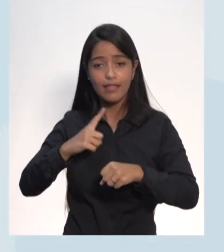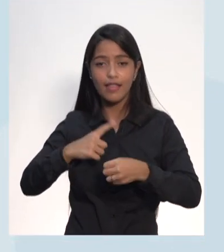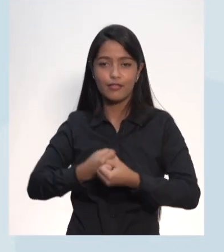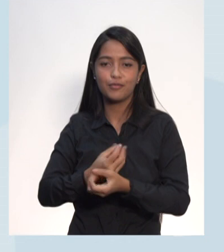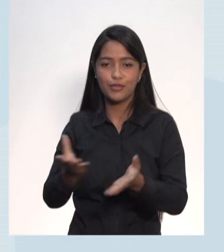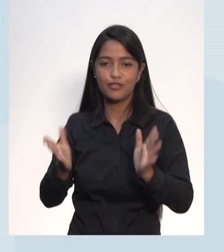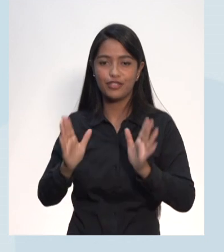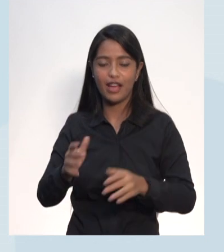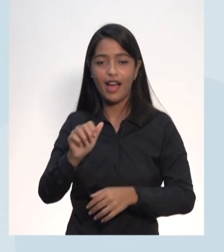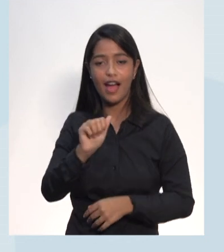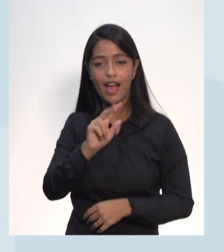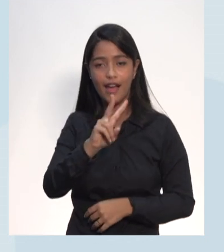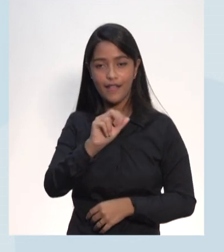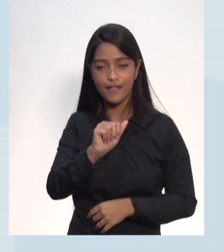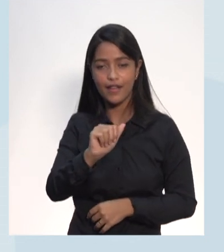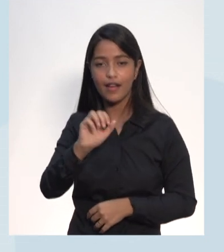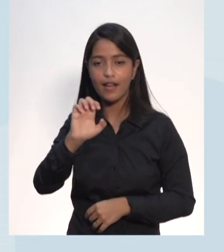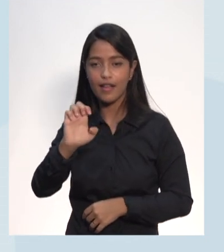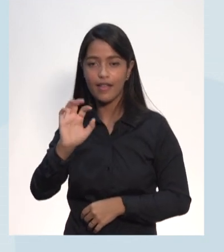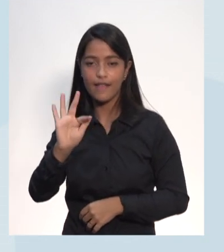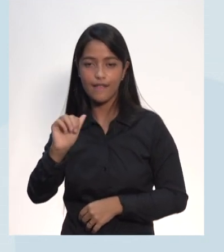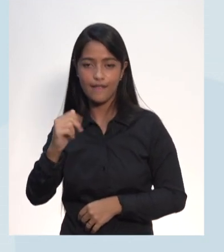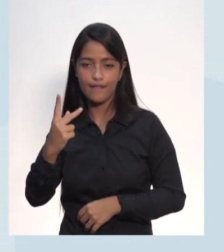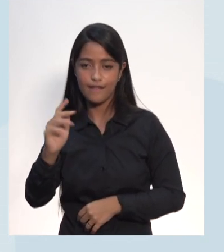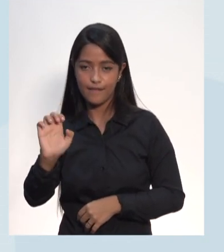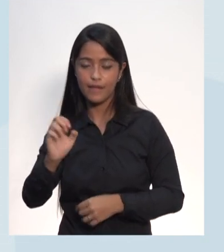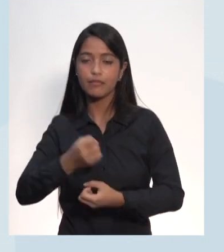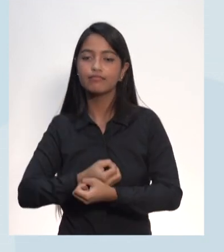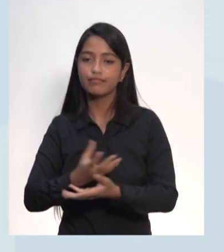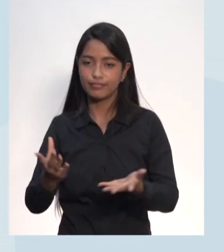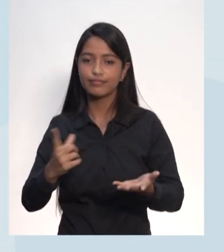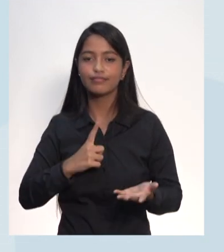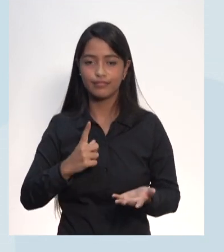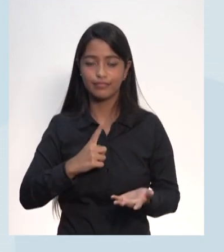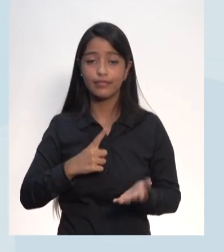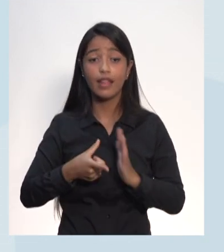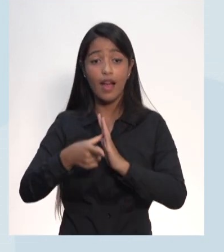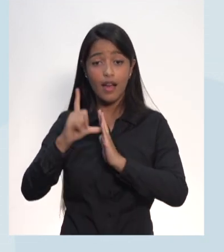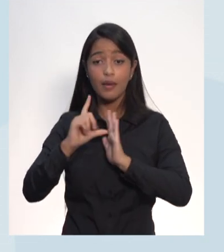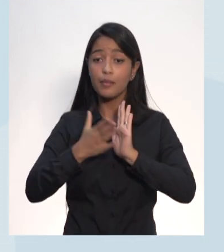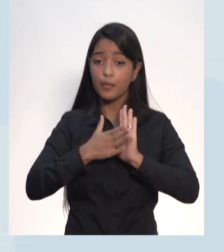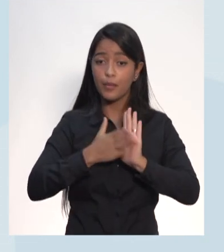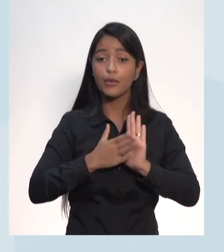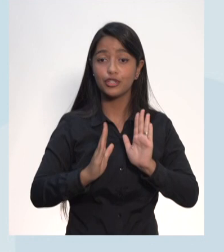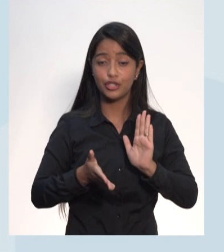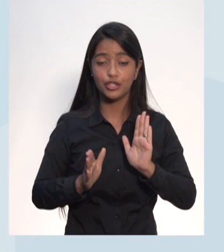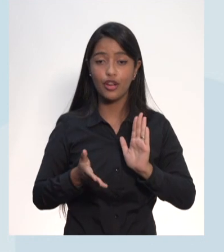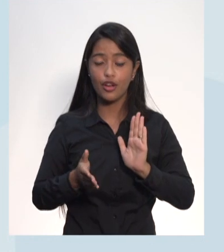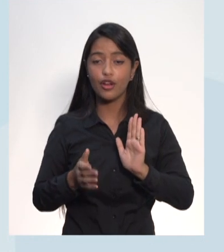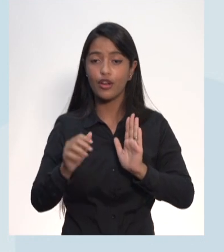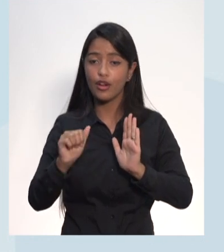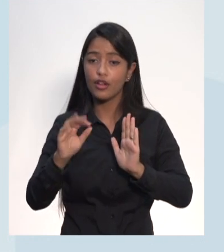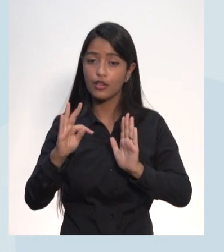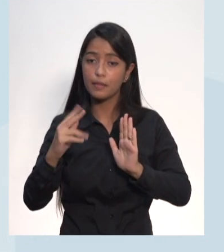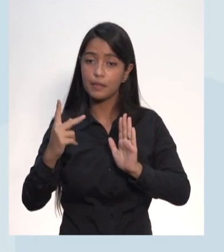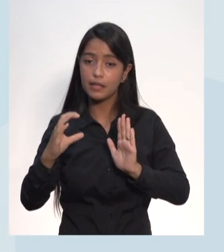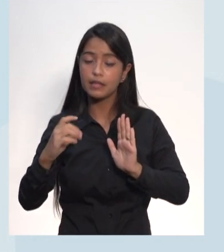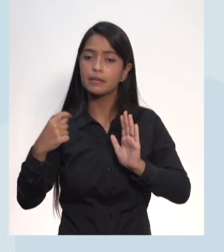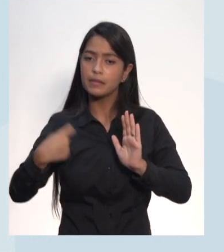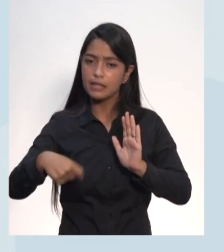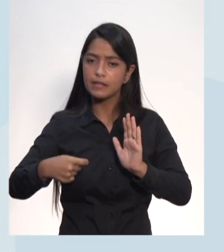bate-papo, nós já tínhamos uma proposta de que a ATPC fosse fortalecida, né? A